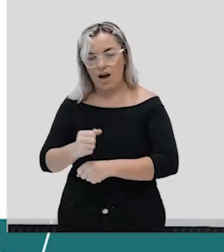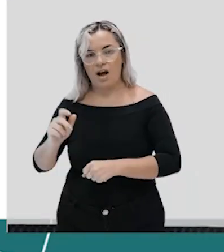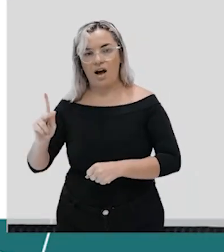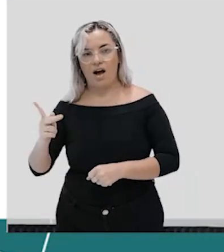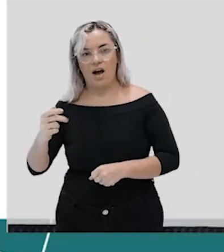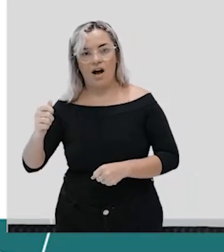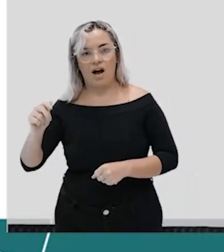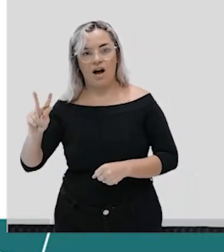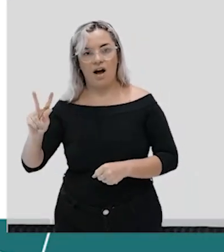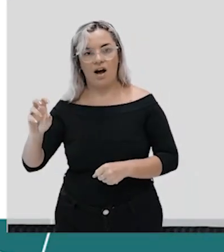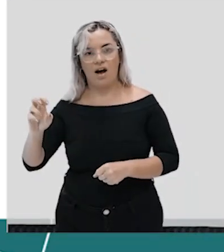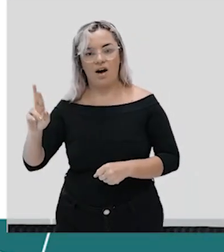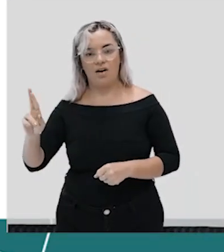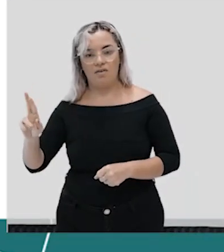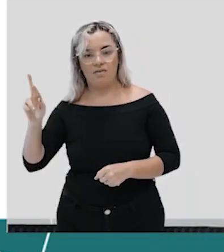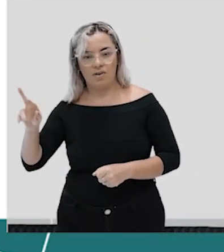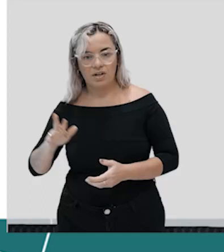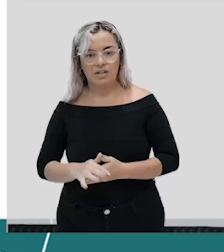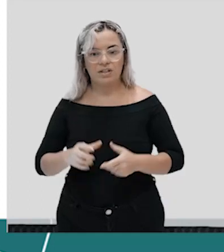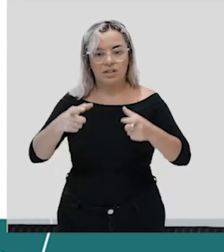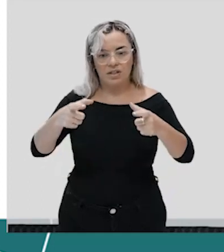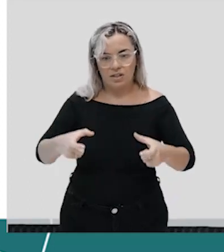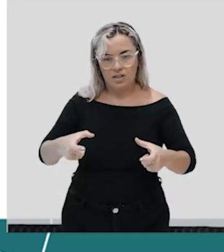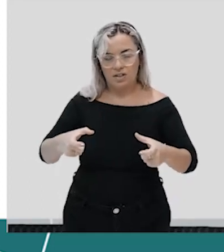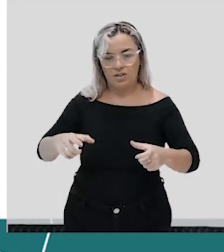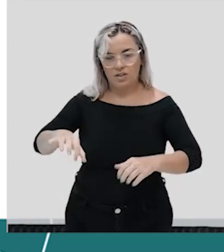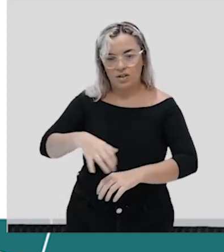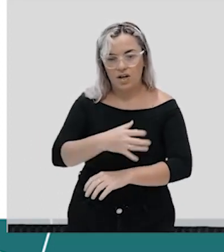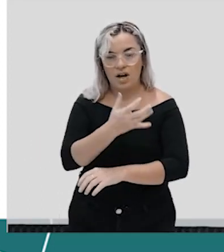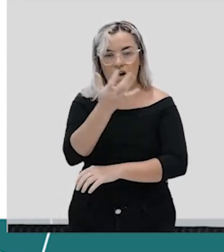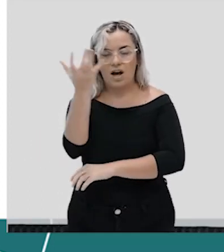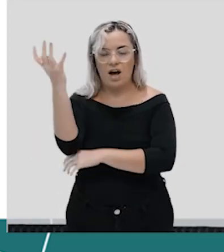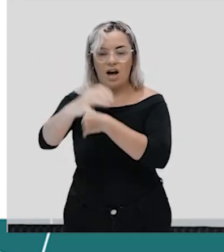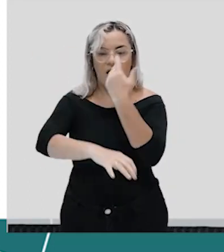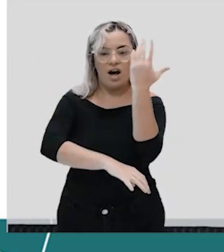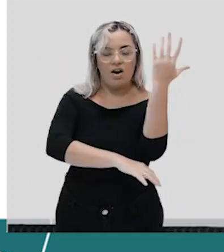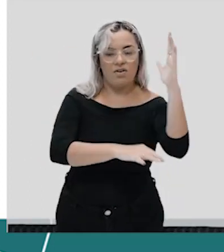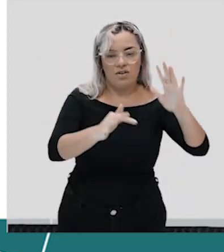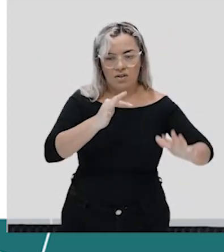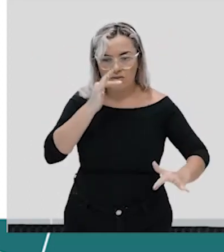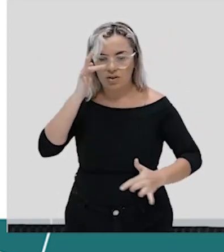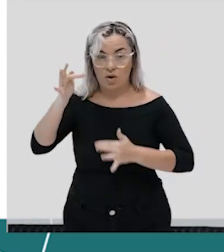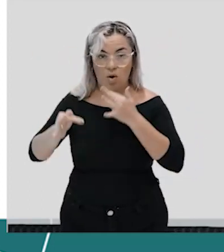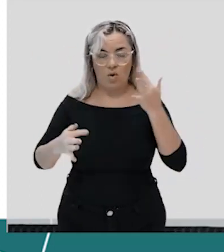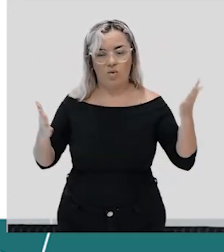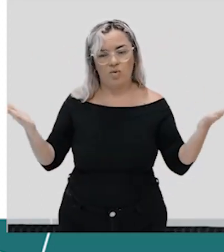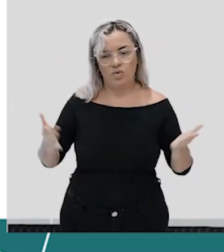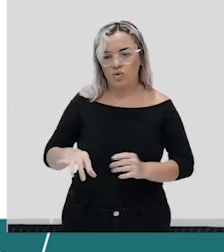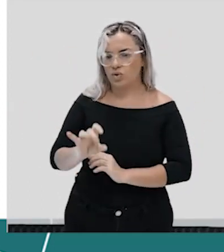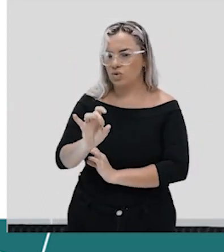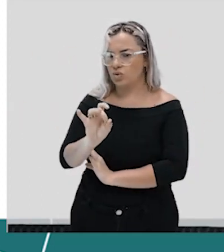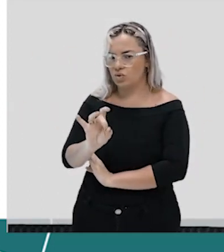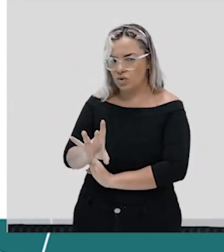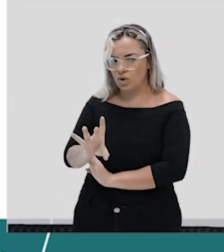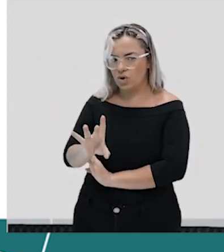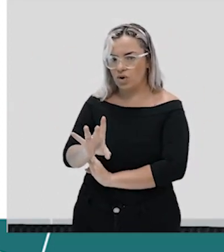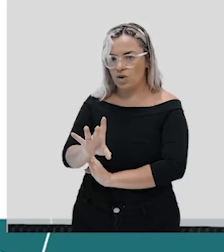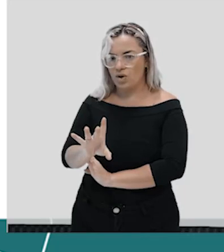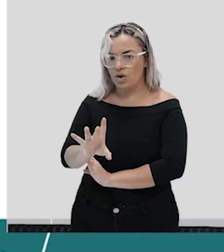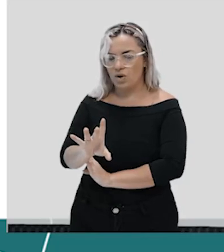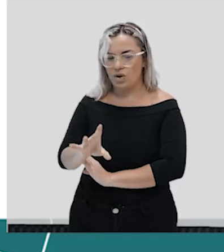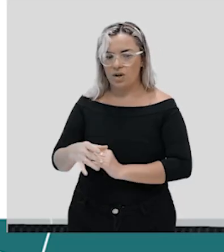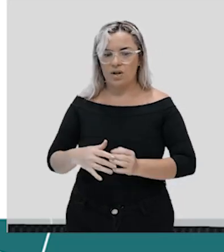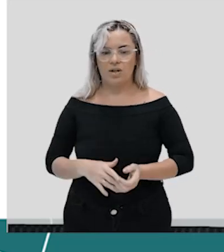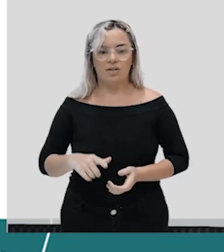haver, neste local, árvores e flores. Hoje só existir. Eu estou falando o verbo no